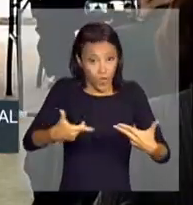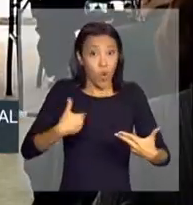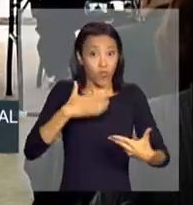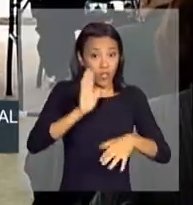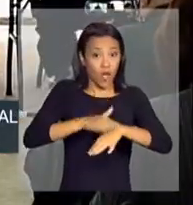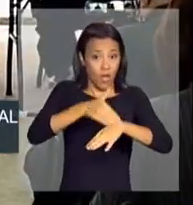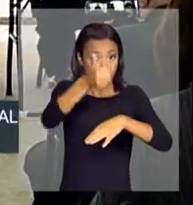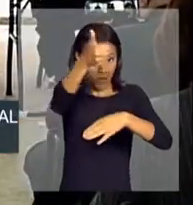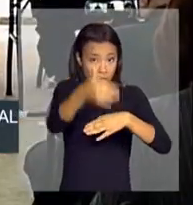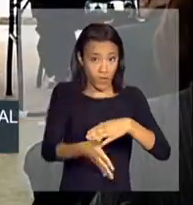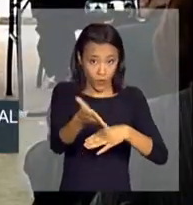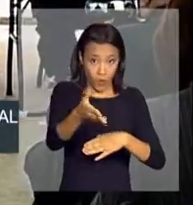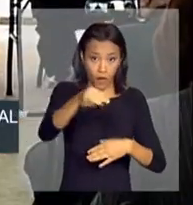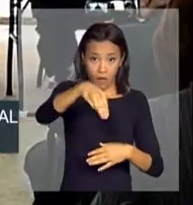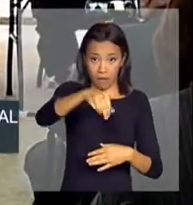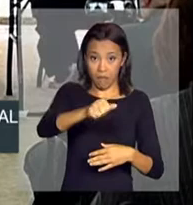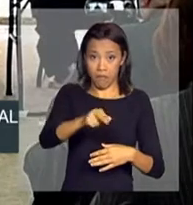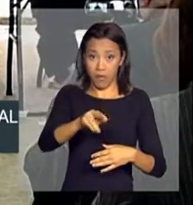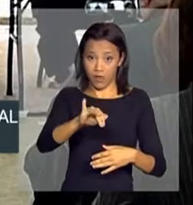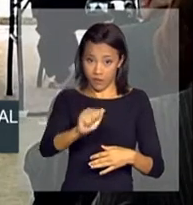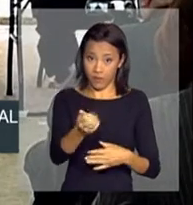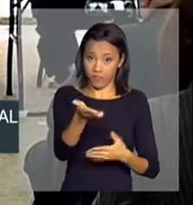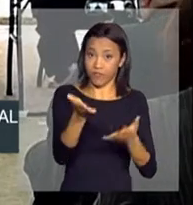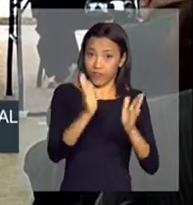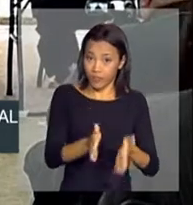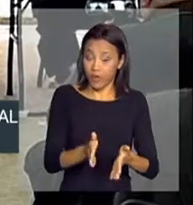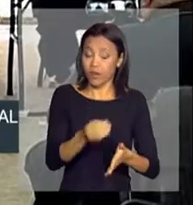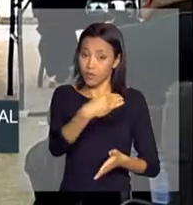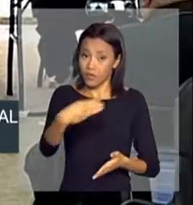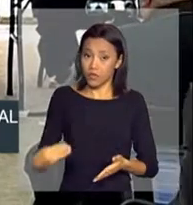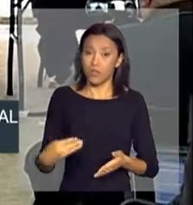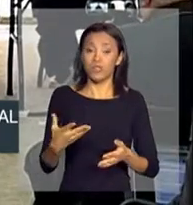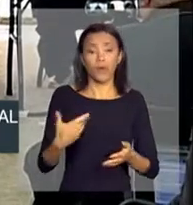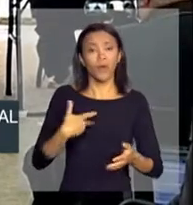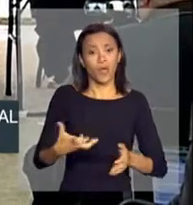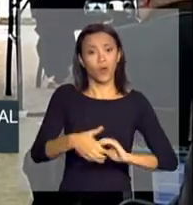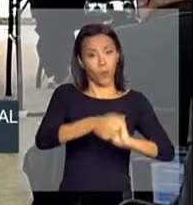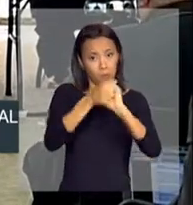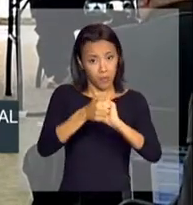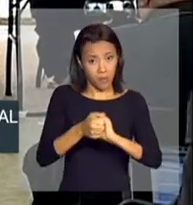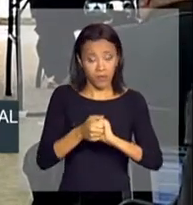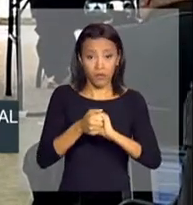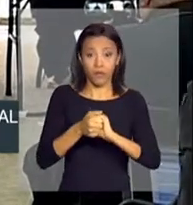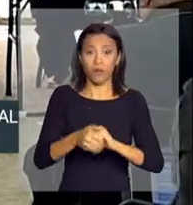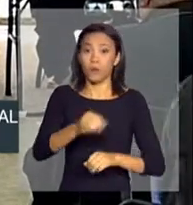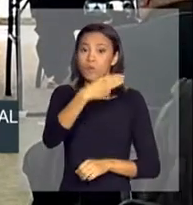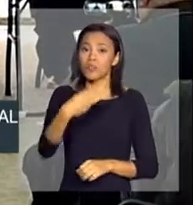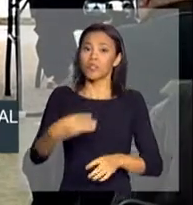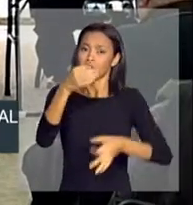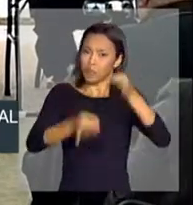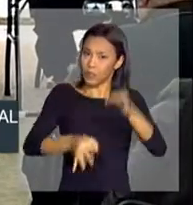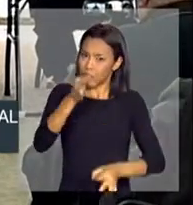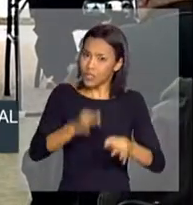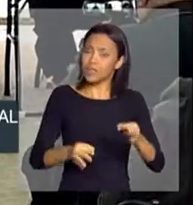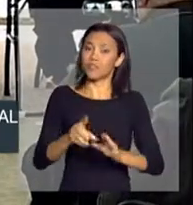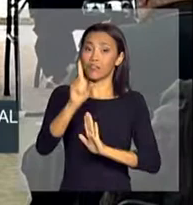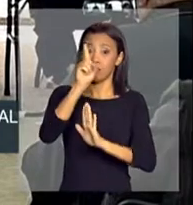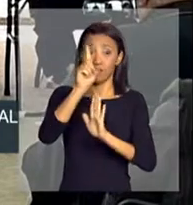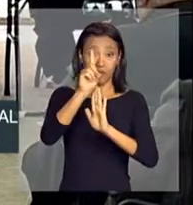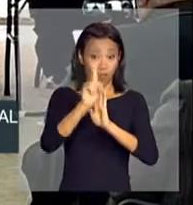a mesma Maria do Rosário então eu quero cumprimentar o Ministério da Justiça dos Direitos Humanos